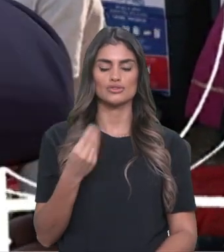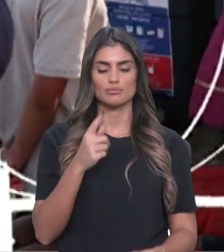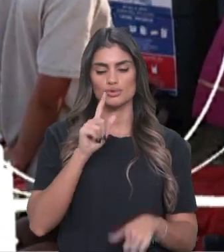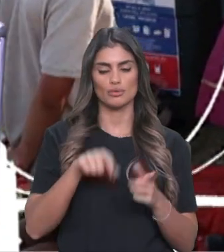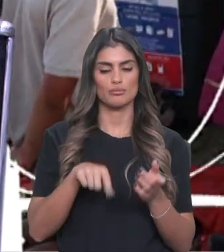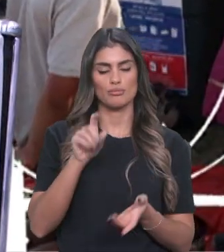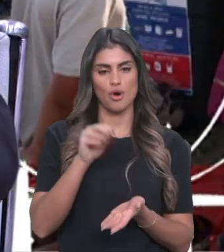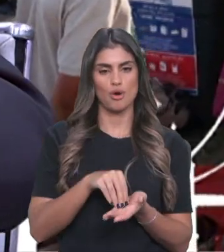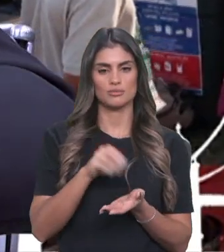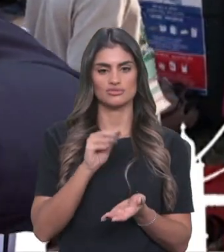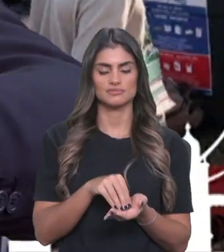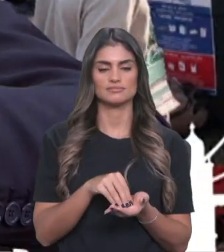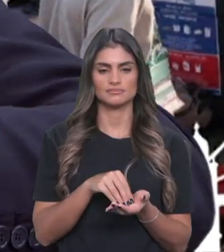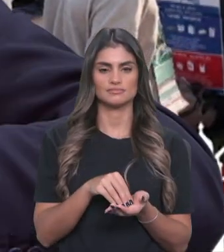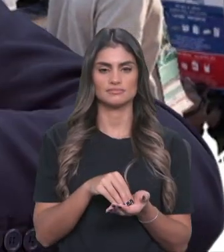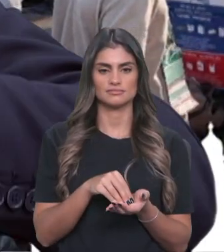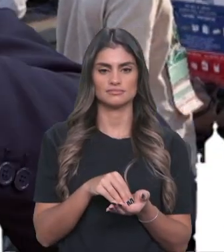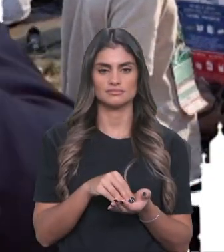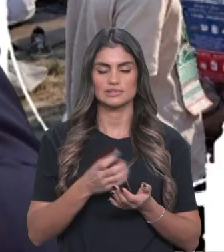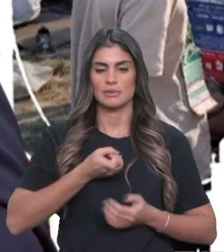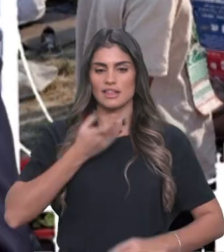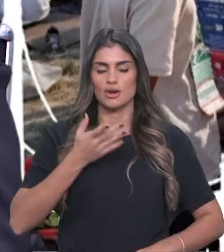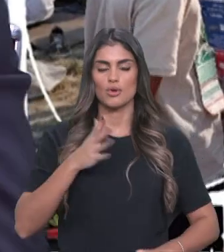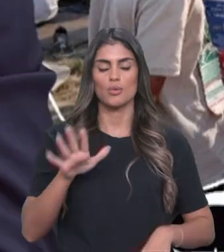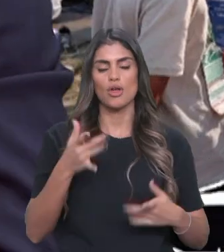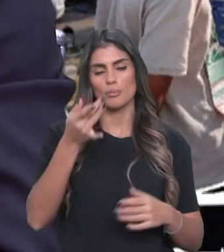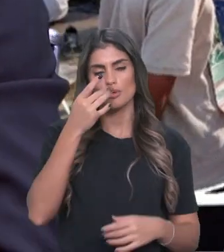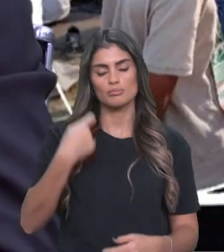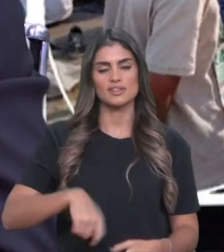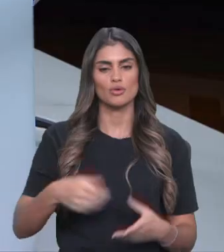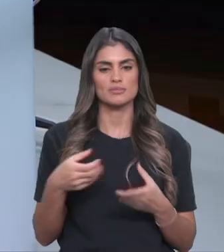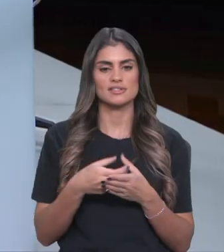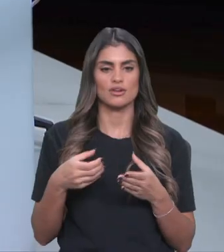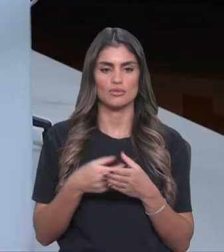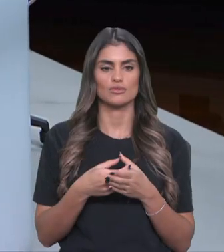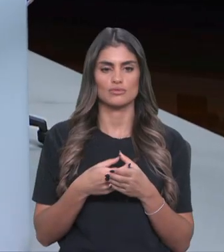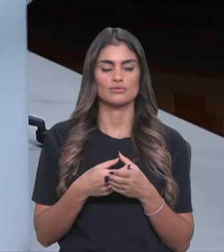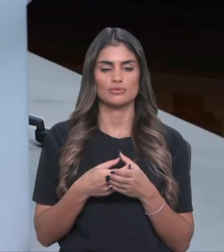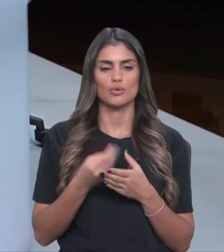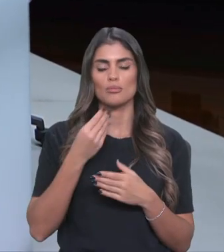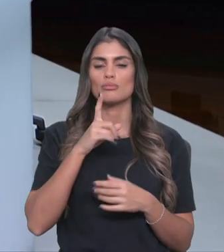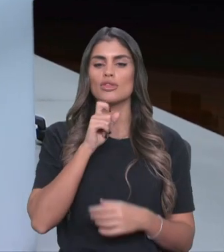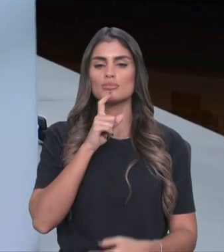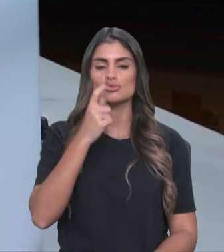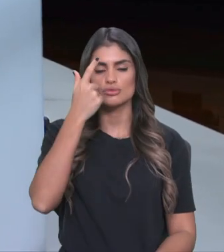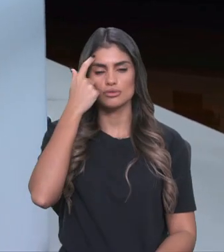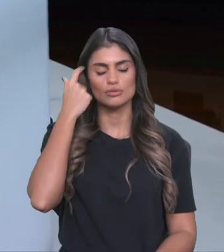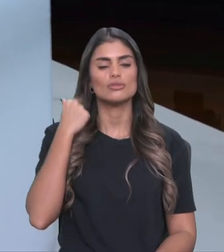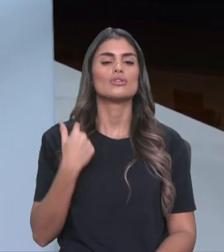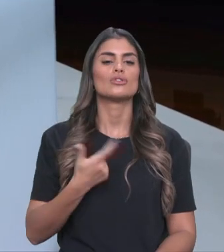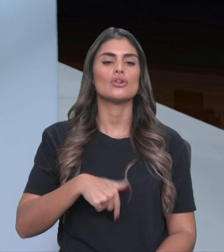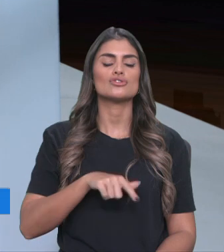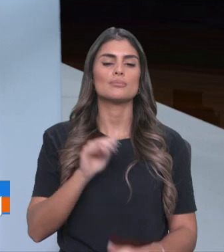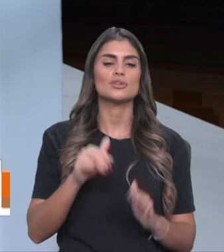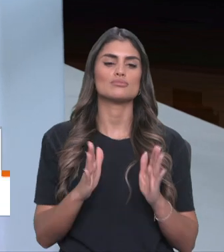pobres, a ecologia, a hospitalidade. Já agora, qual é a opinião do Presidente da Comissão Episcopal da Liturgia? Como é que podemos ter menos